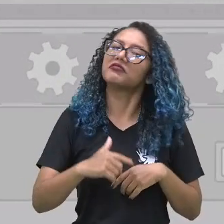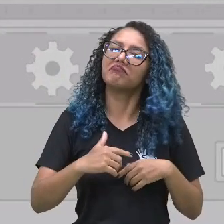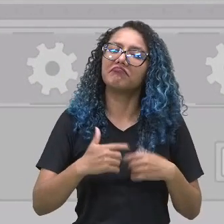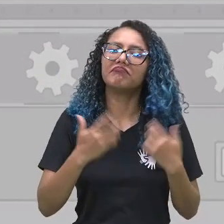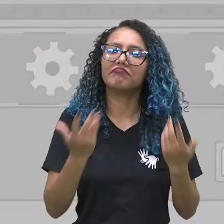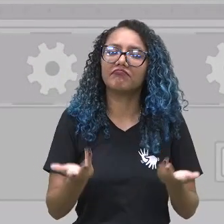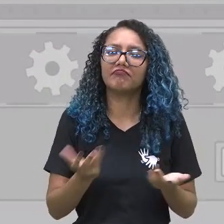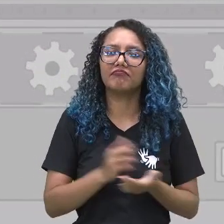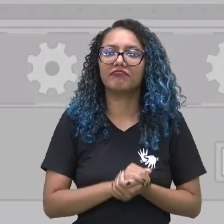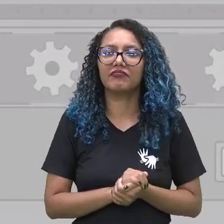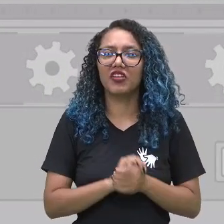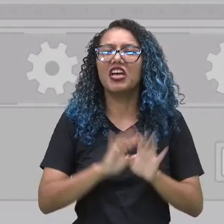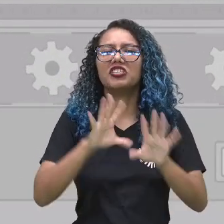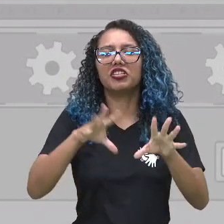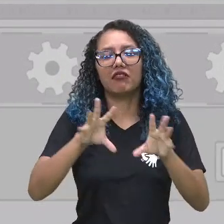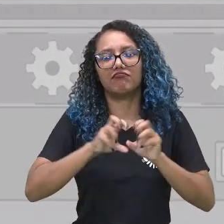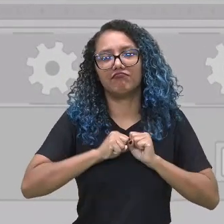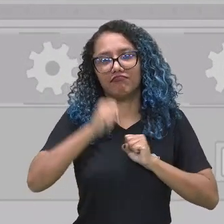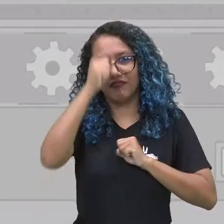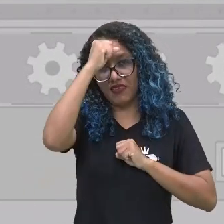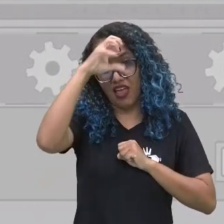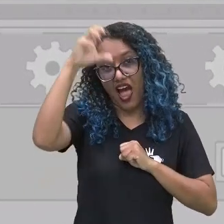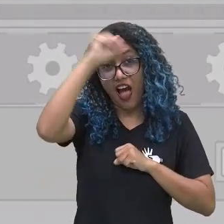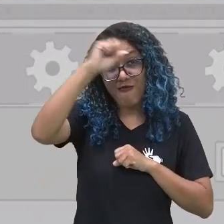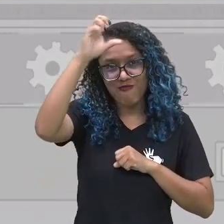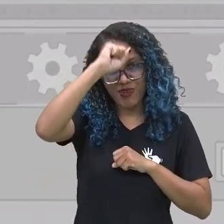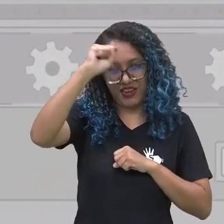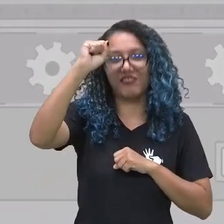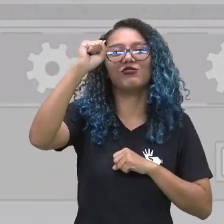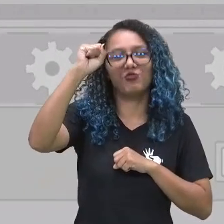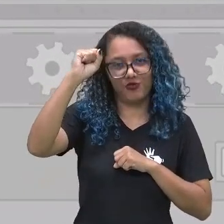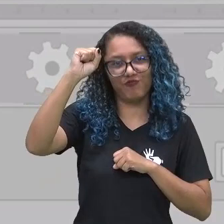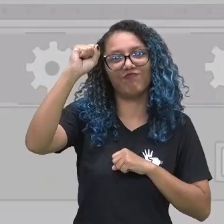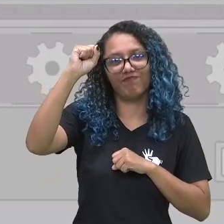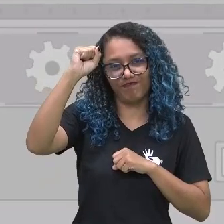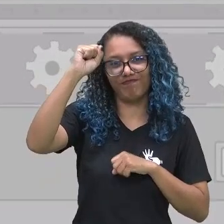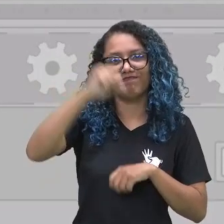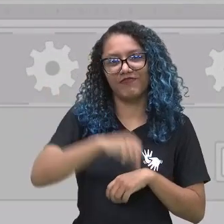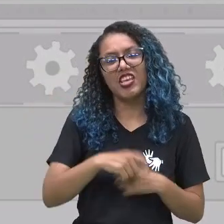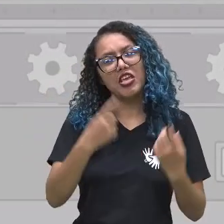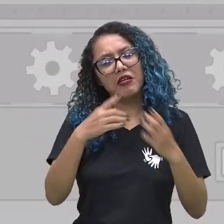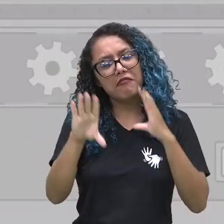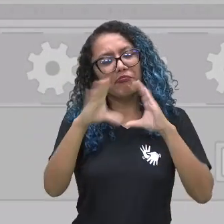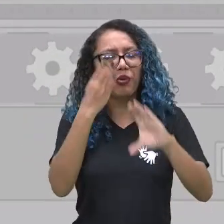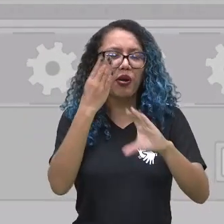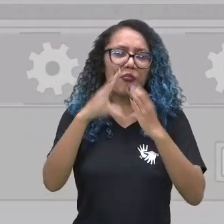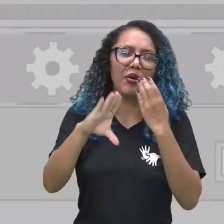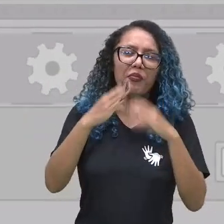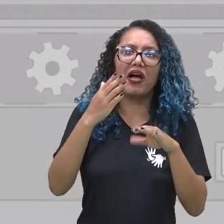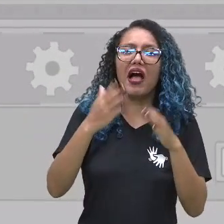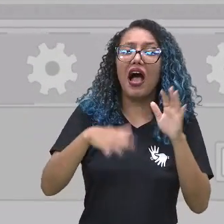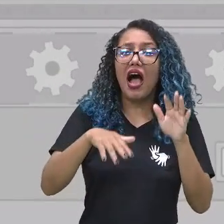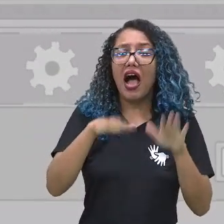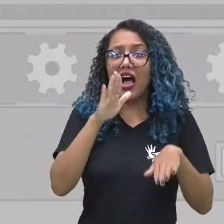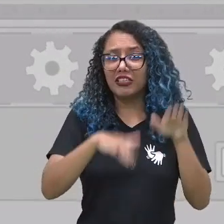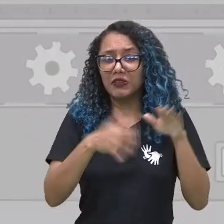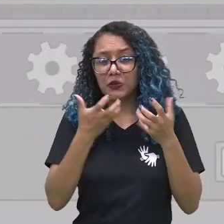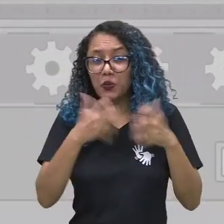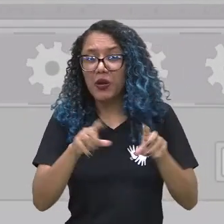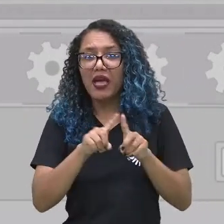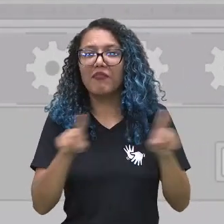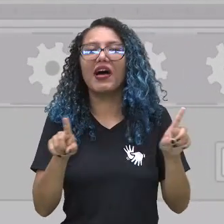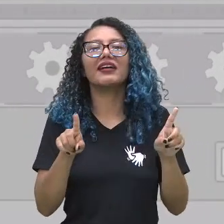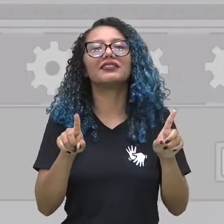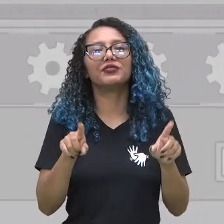introjeta a música em si e você se vê cantando a música até sem querer, né? Então, para ver como que é colocado